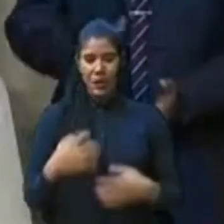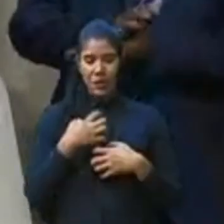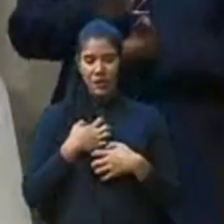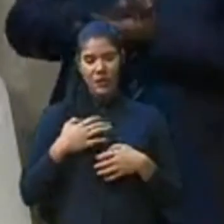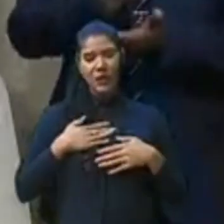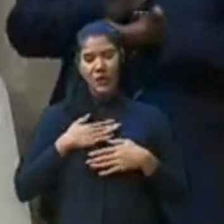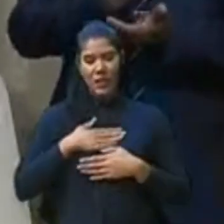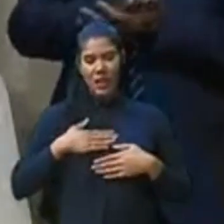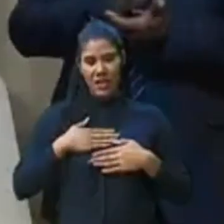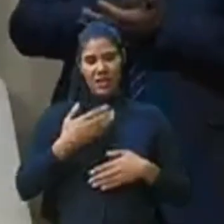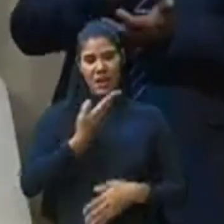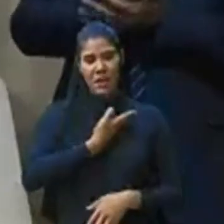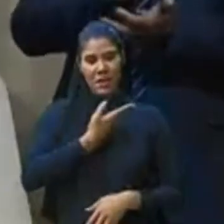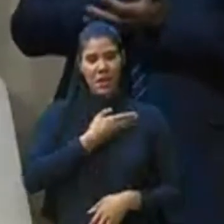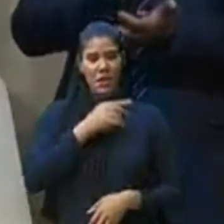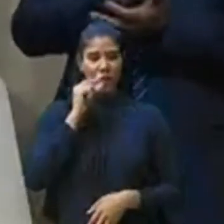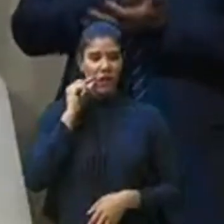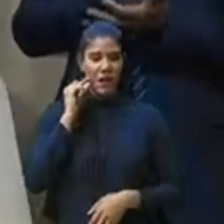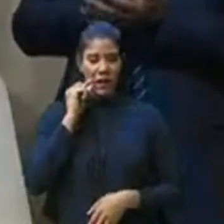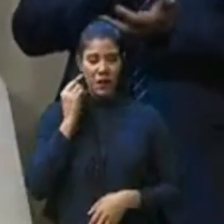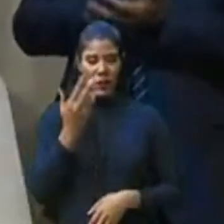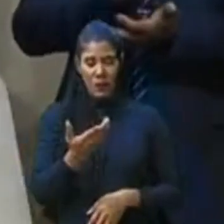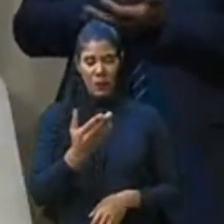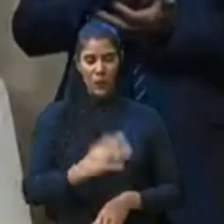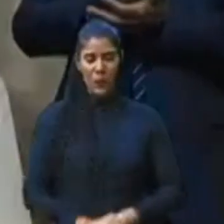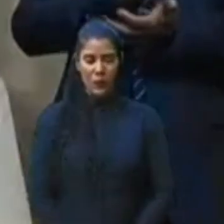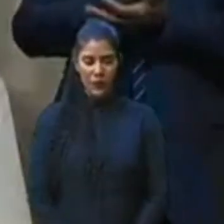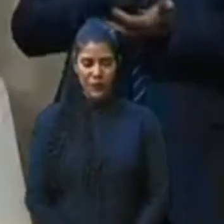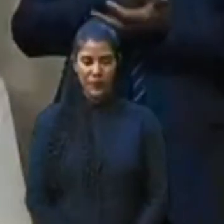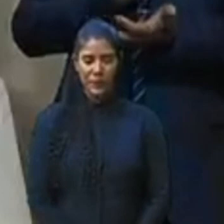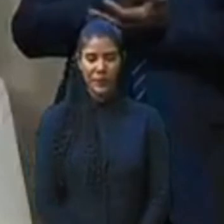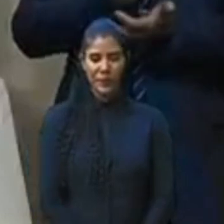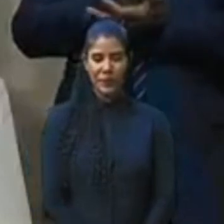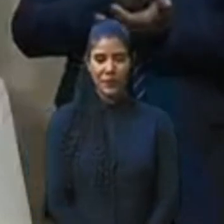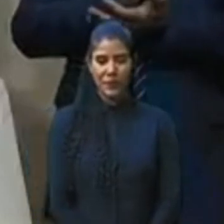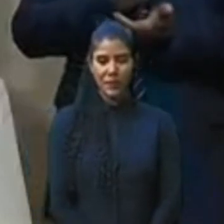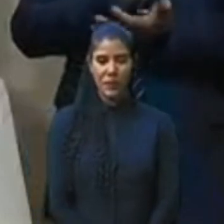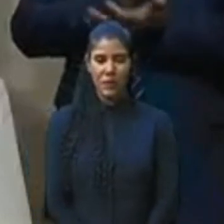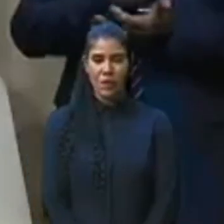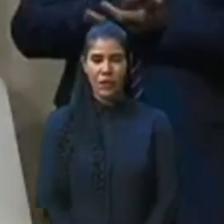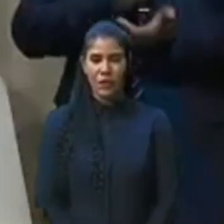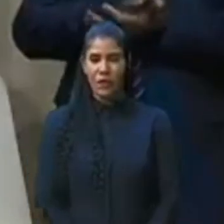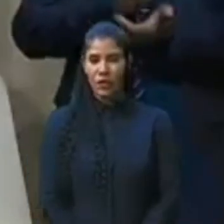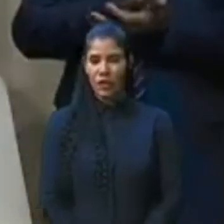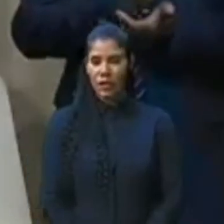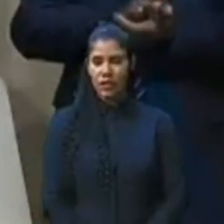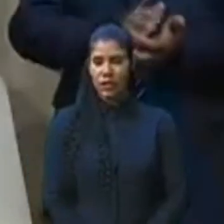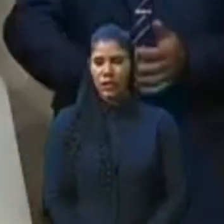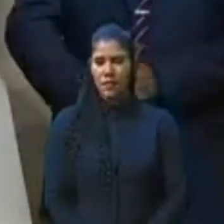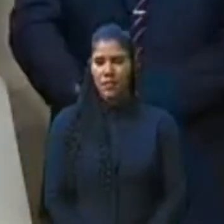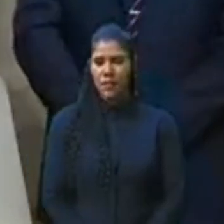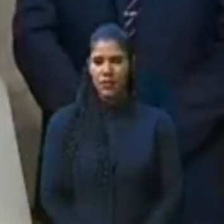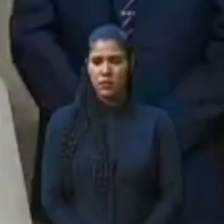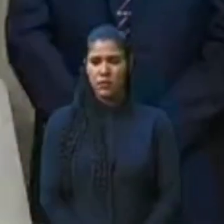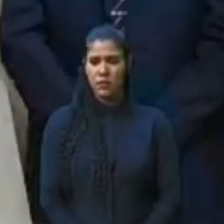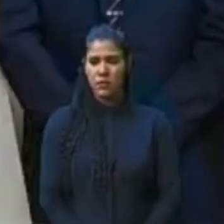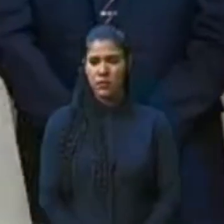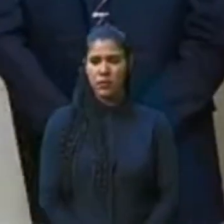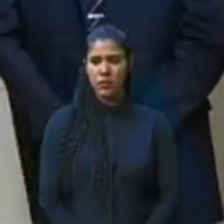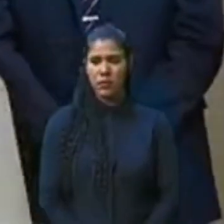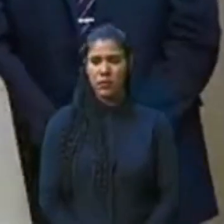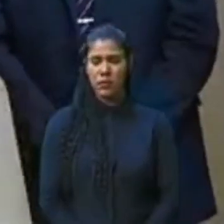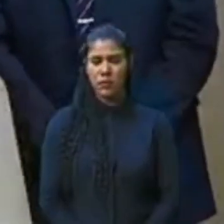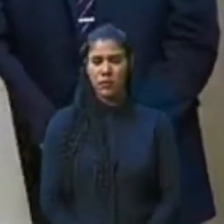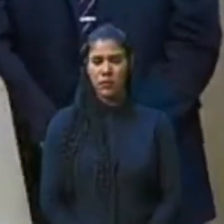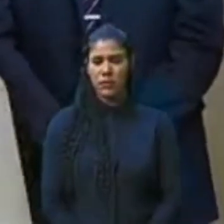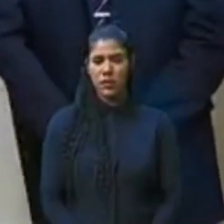querido amigo Fernando Hugo, a quem eu devoto todo o respeito e toda a admiração. Muito obrigado, é um prazer muito grande conviver.